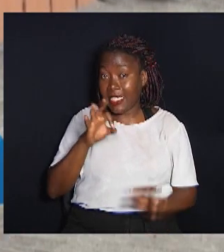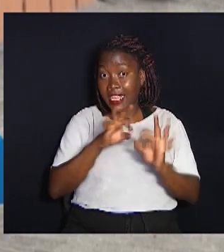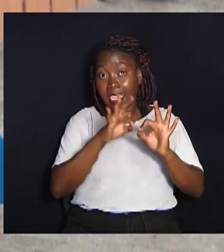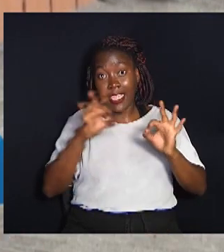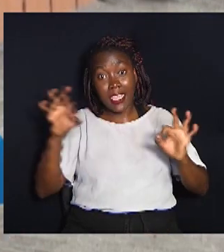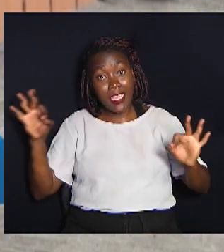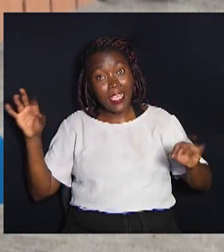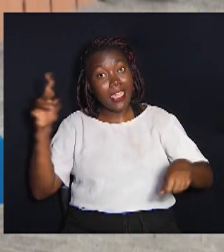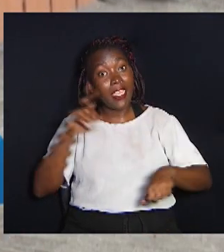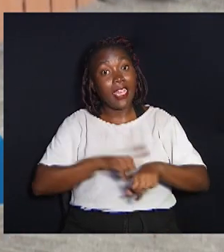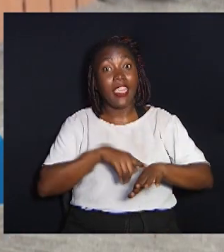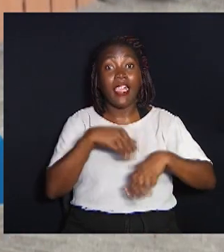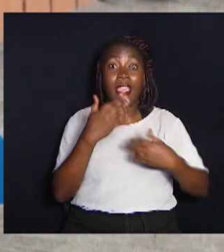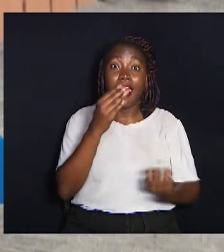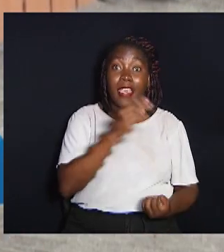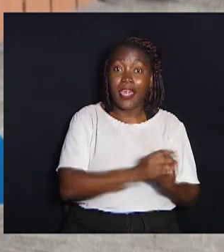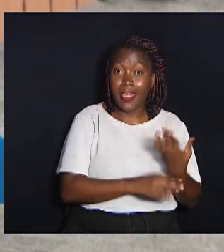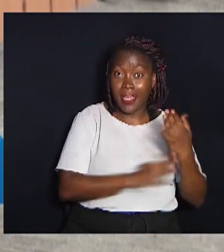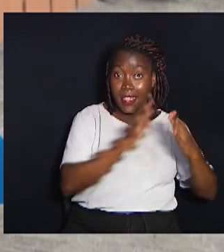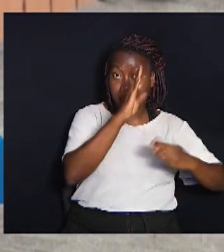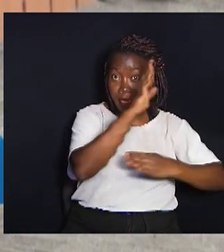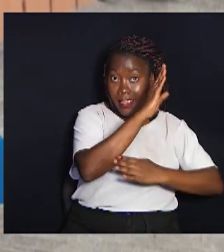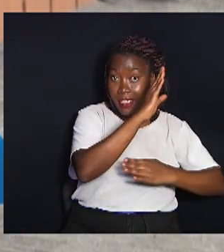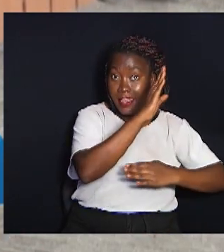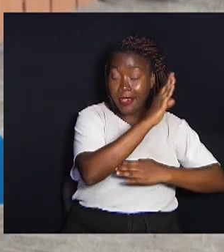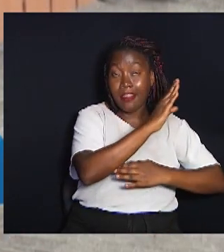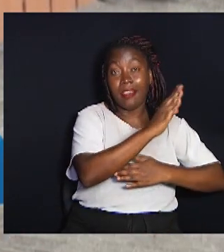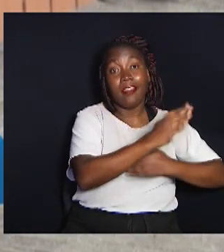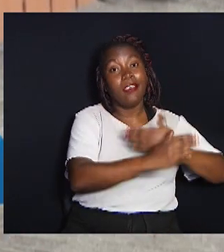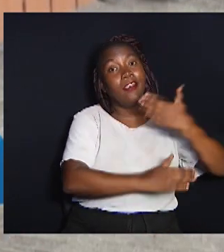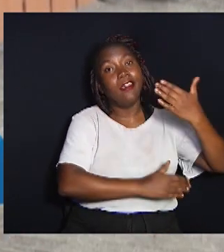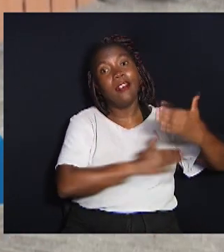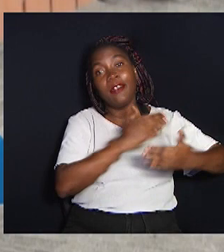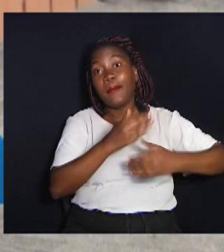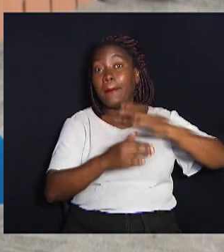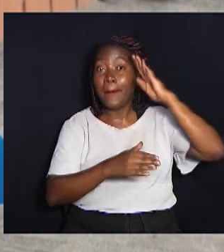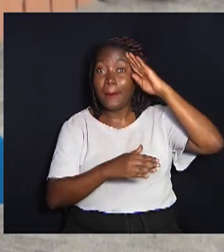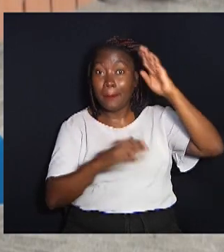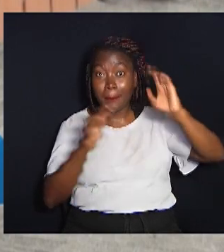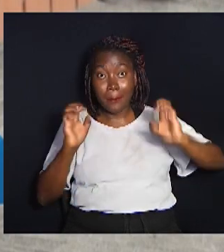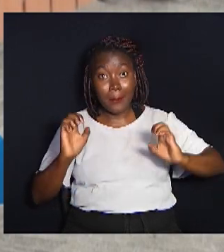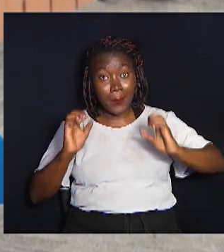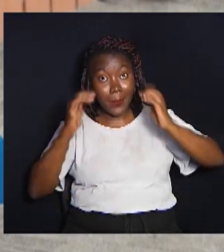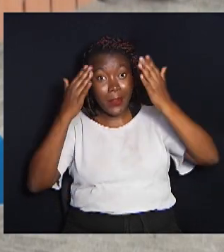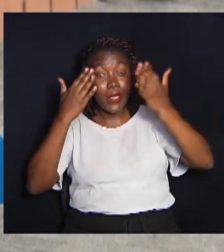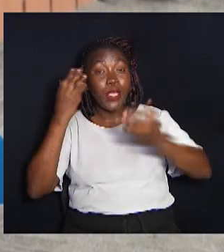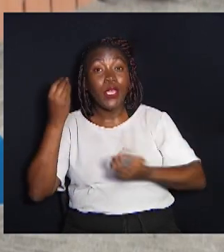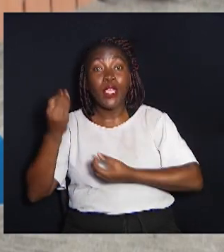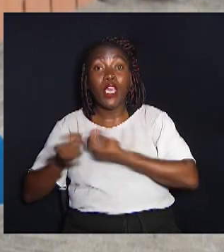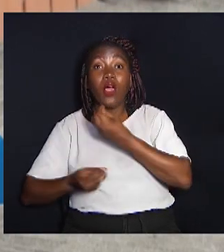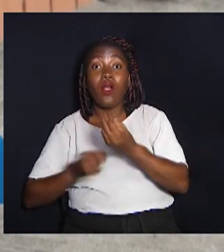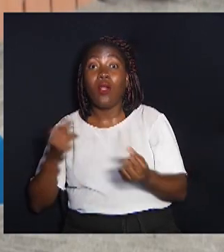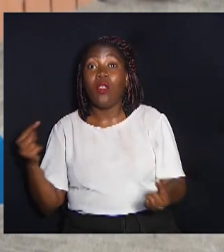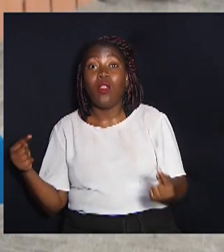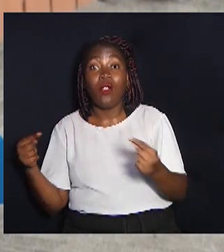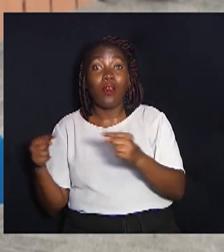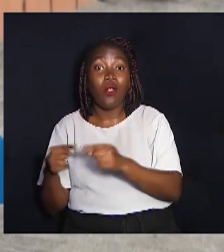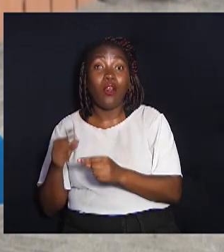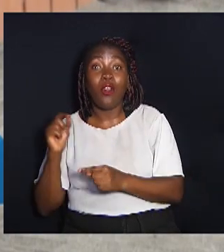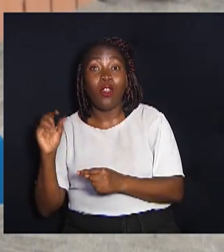a Câmara foi criada, nos principais eventos e com uma correlação do que